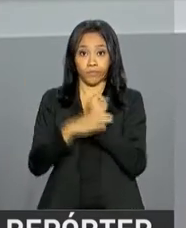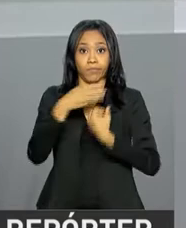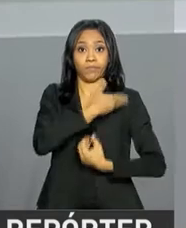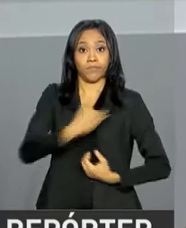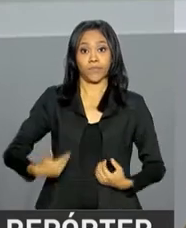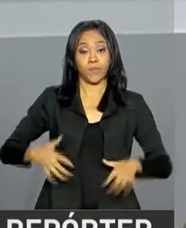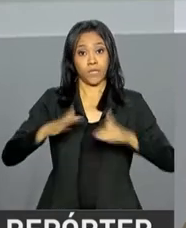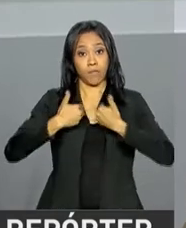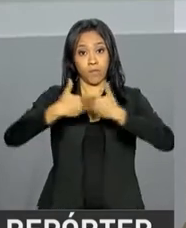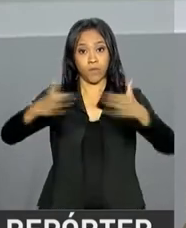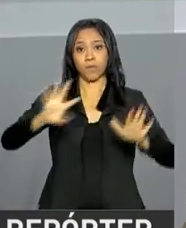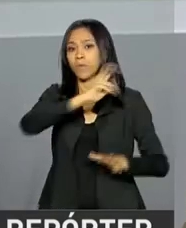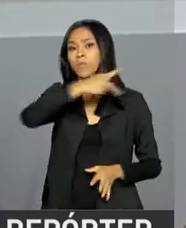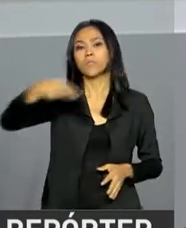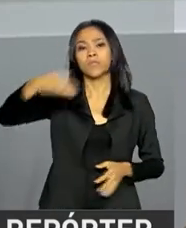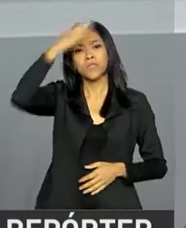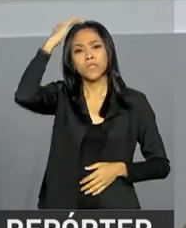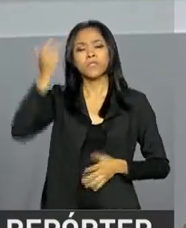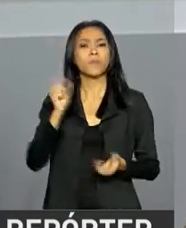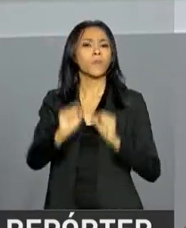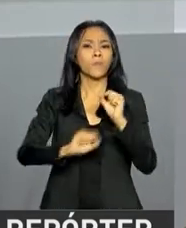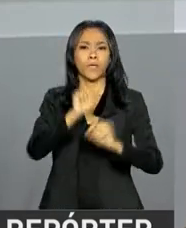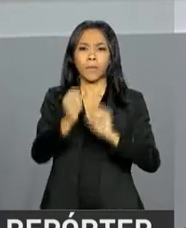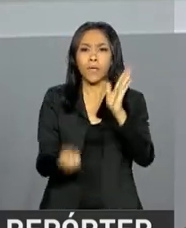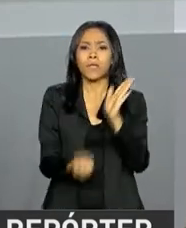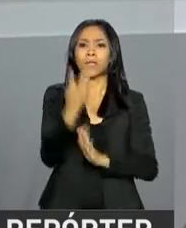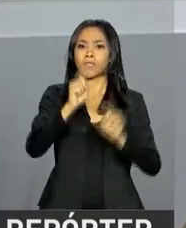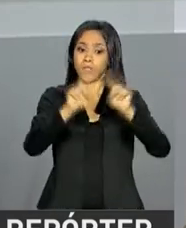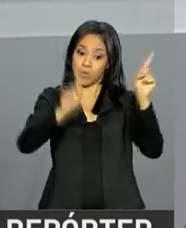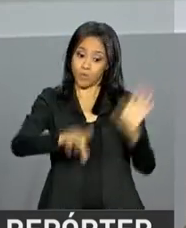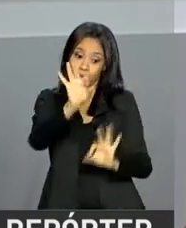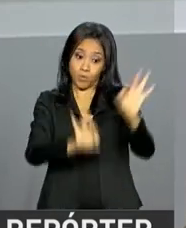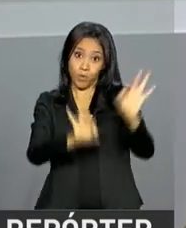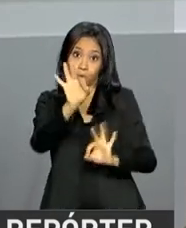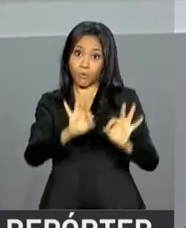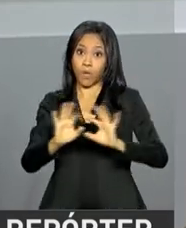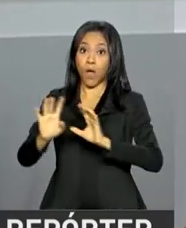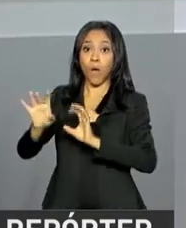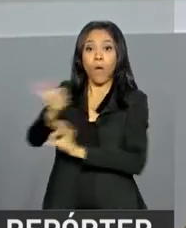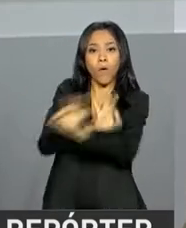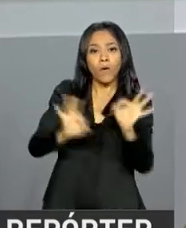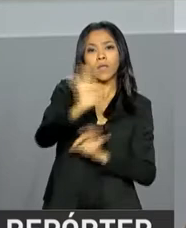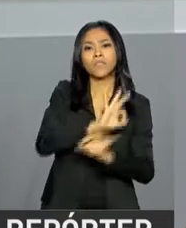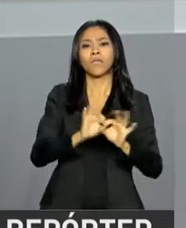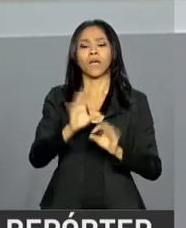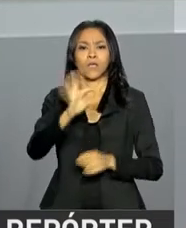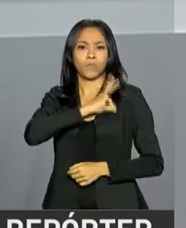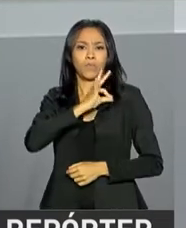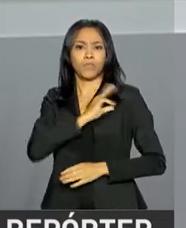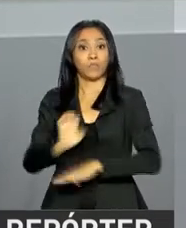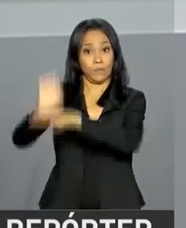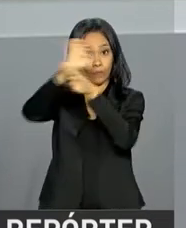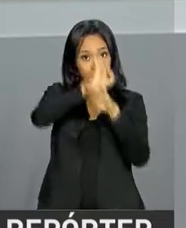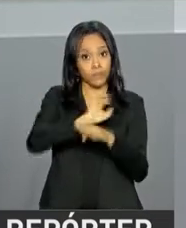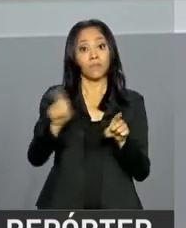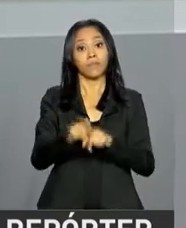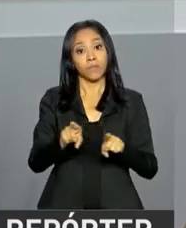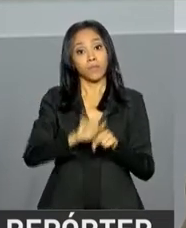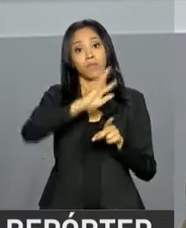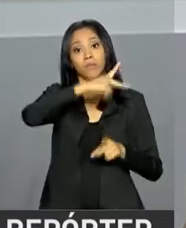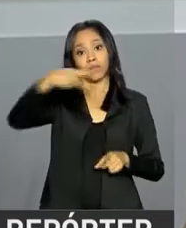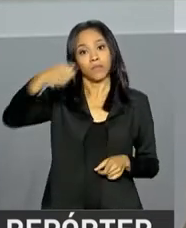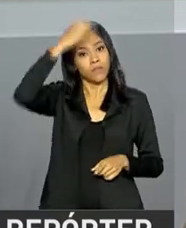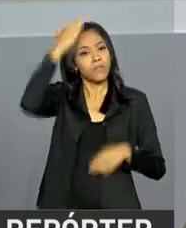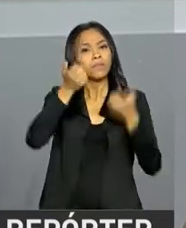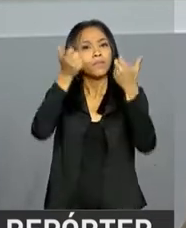anunciou a criação de um plano para financiar a reestruturação das polícias estaduais temer também destacou a necessidade de cooperação